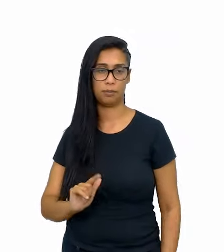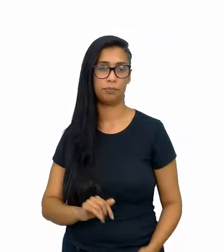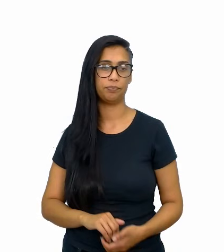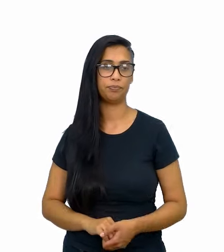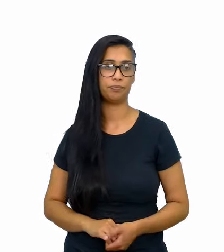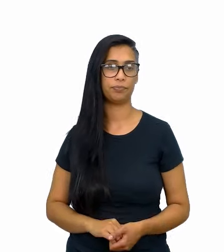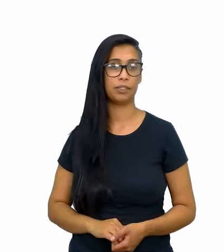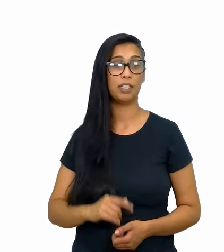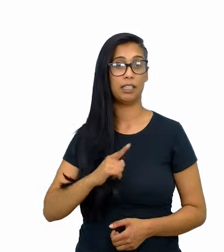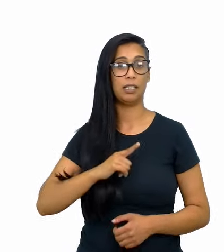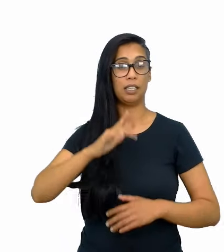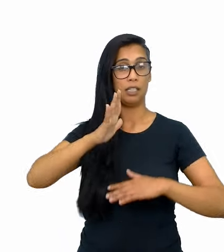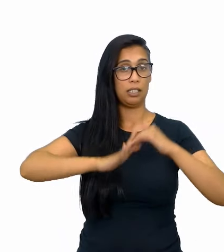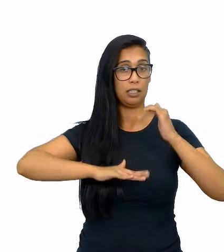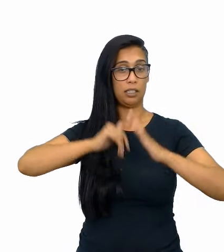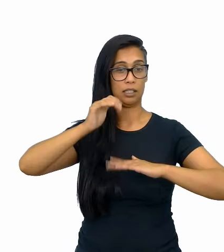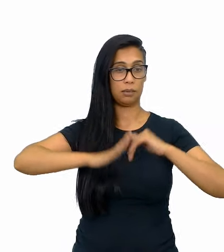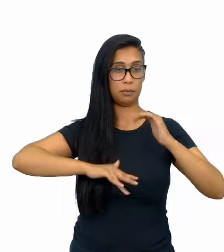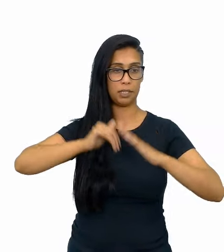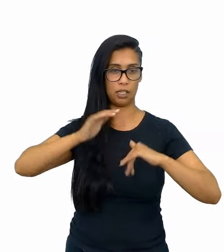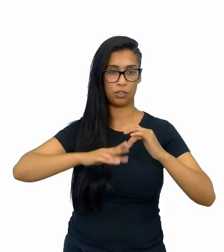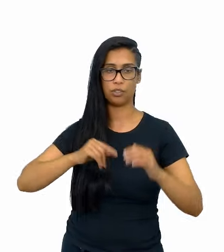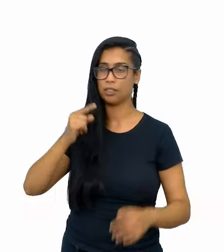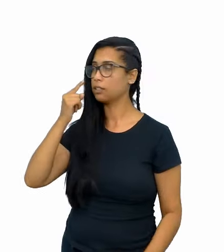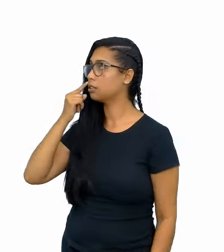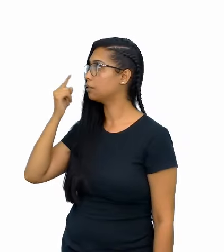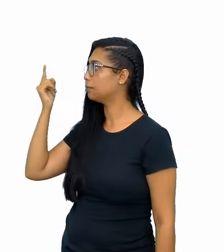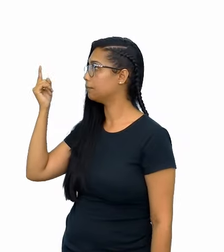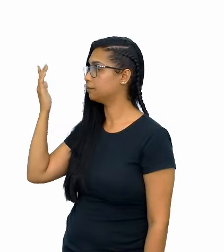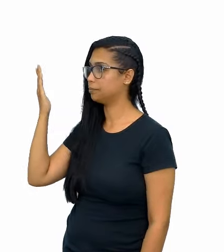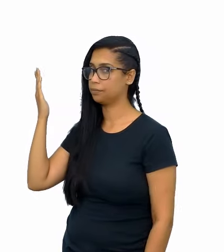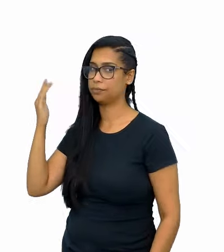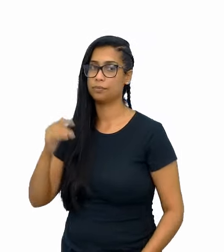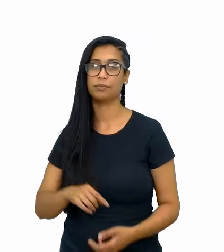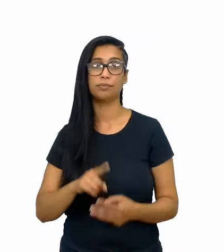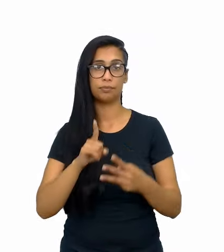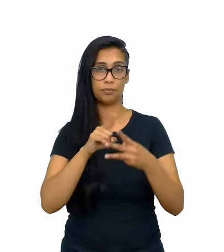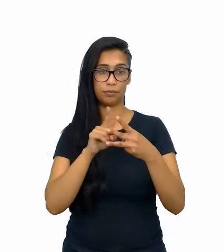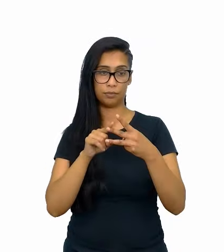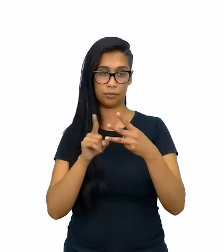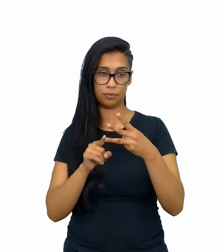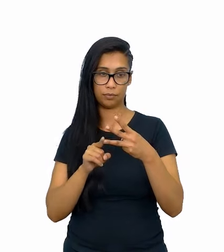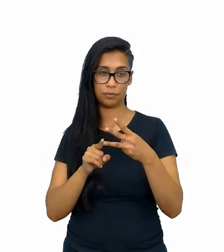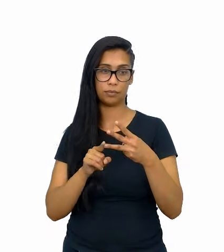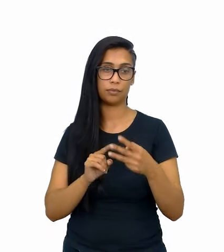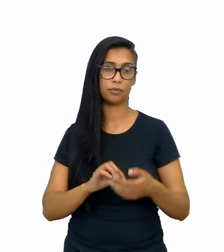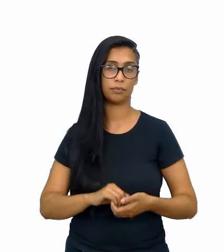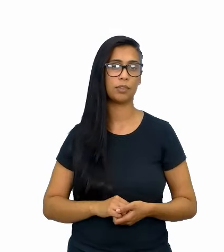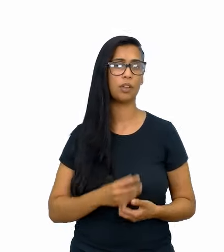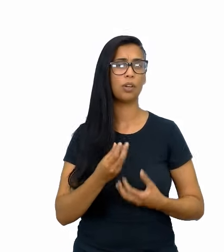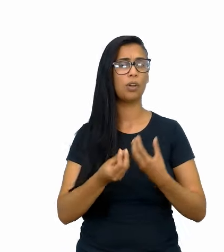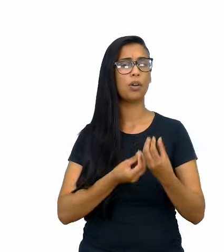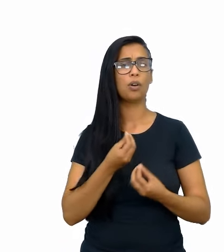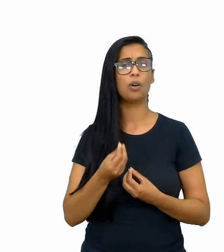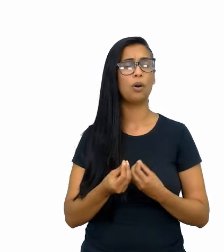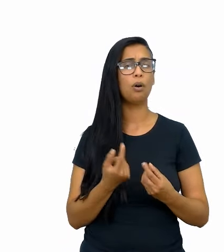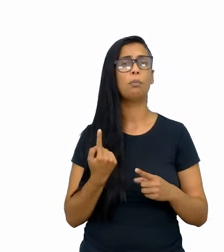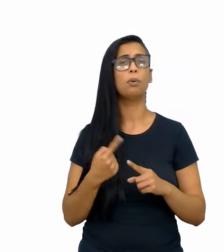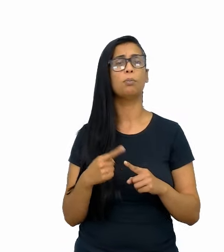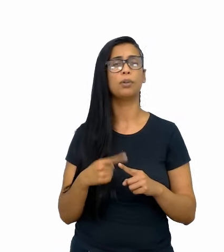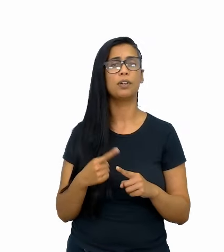estão contempladas nessa aula. Então, nós temos 3 habilidades, né, e como e por